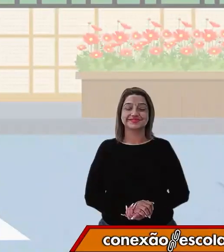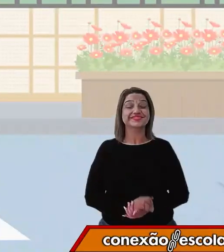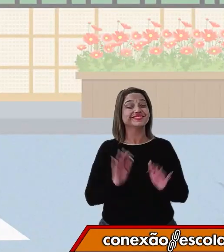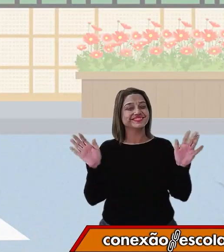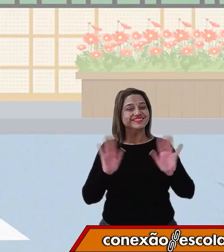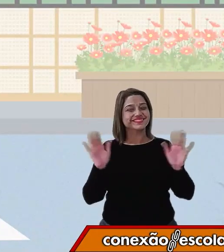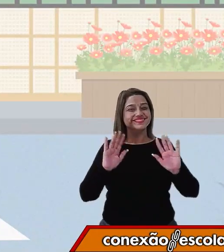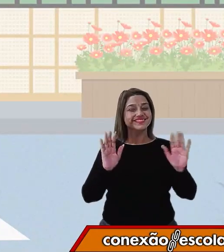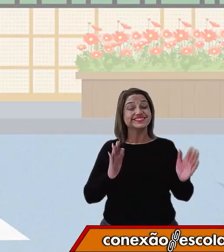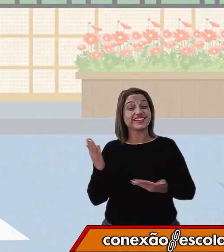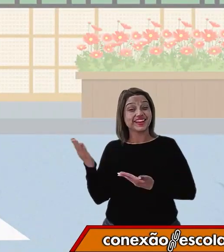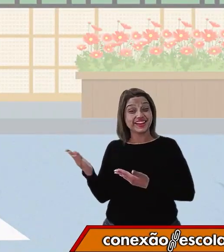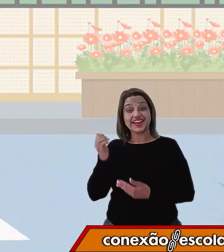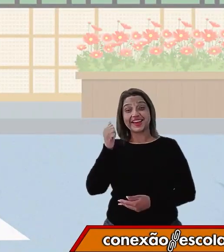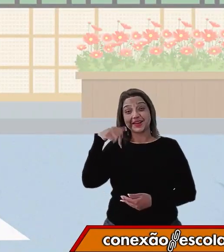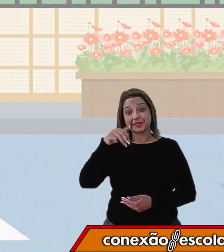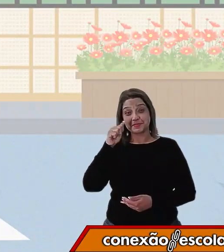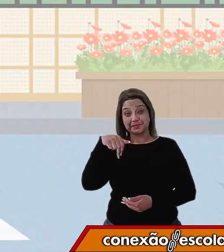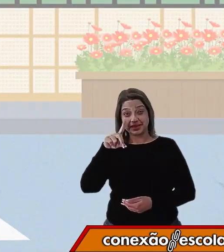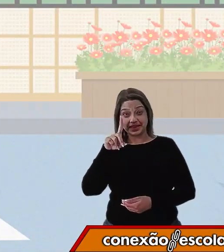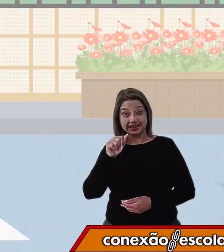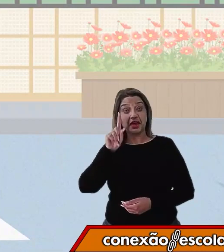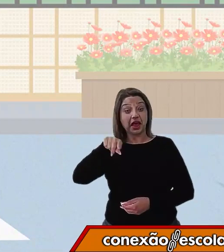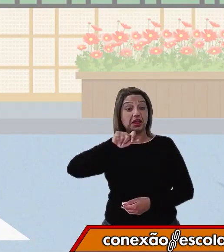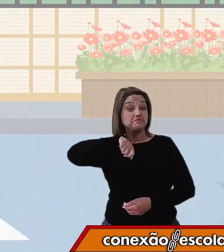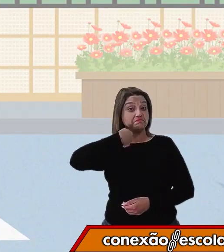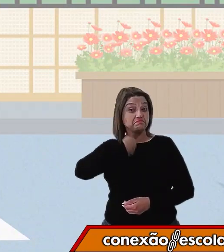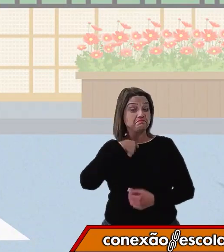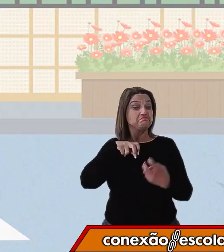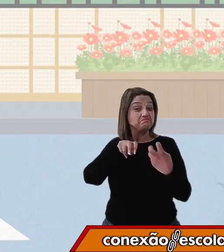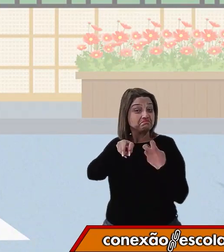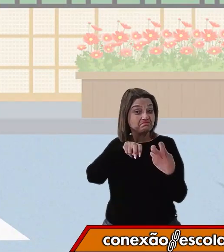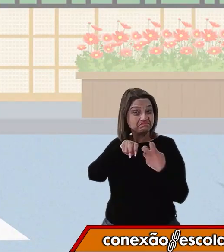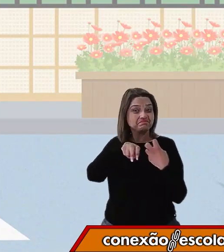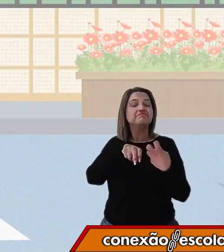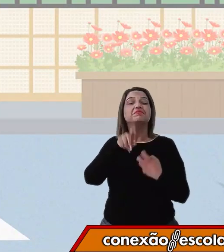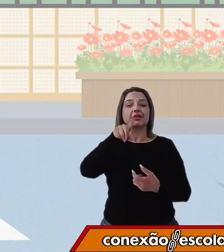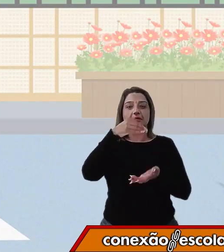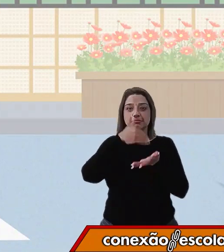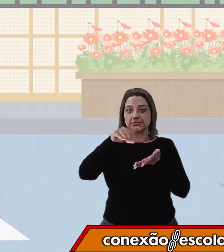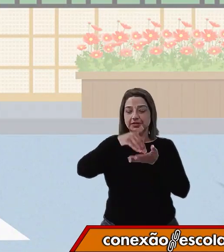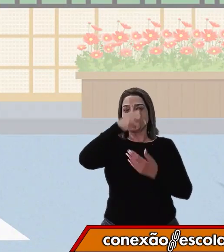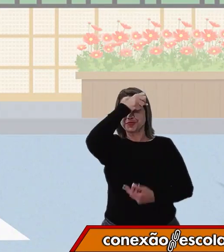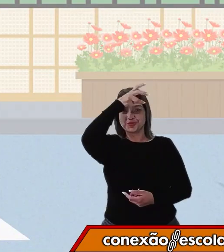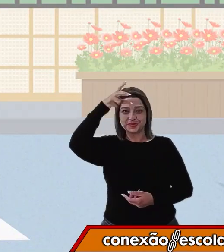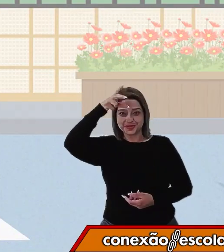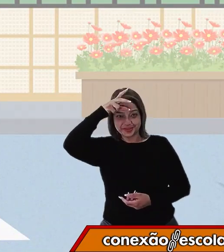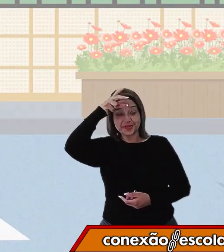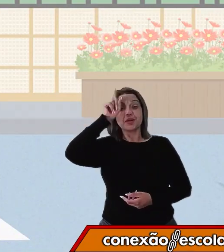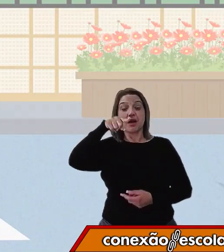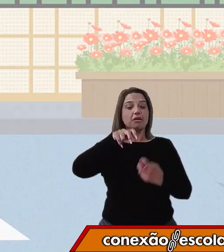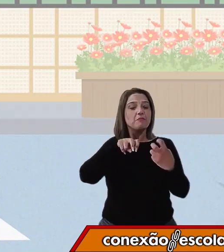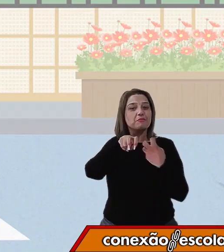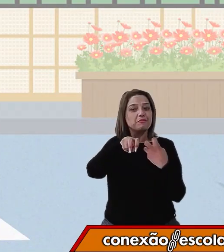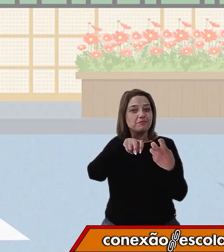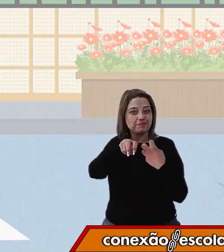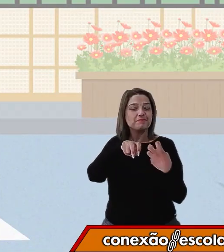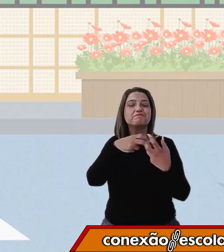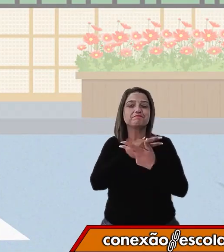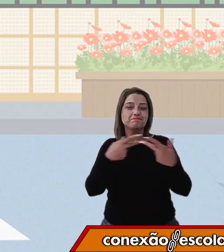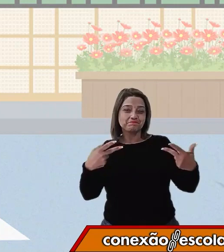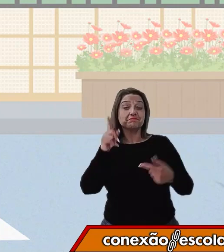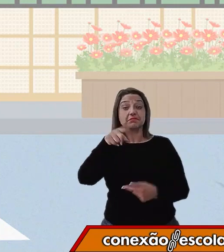Olá meu nome é Amanda eu sou agente de trânsito da Secretaria Municipal de mobilidade